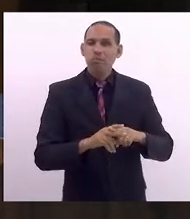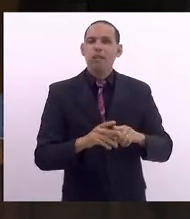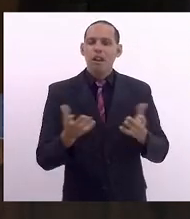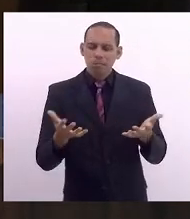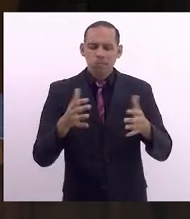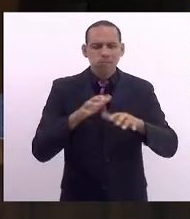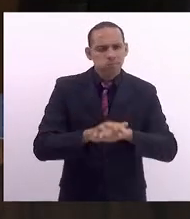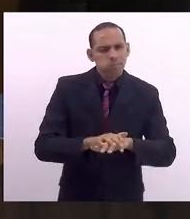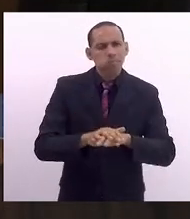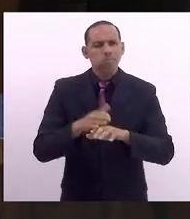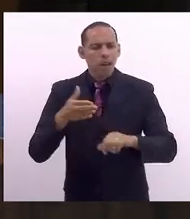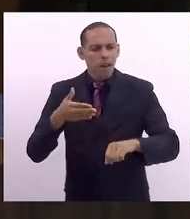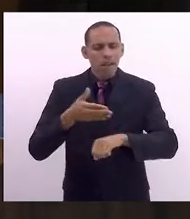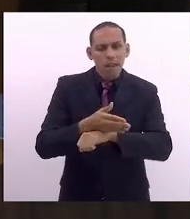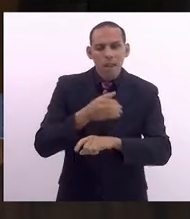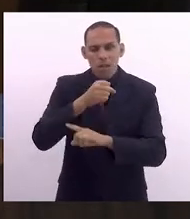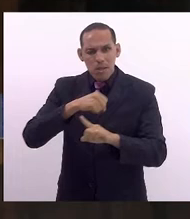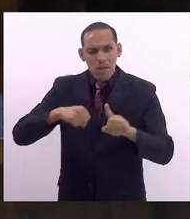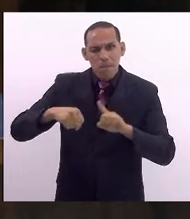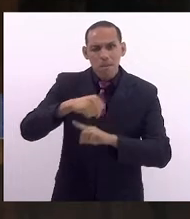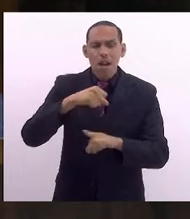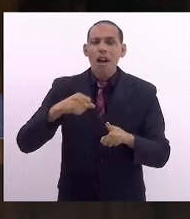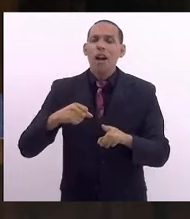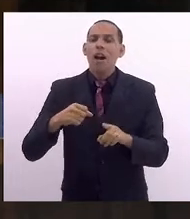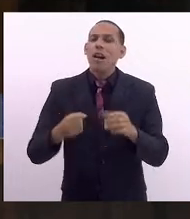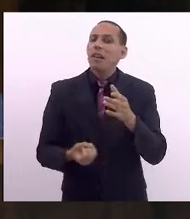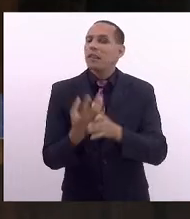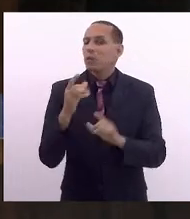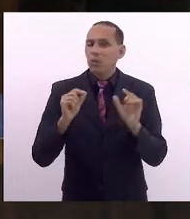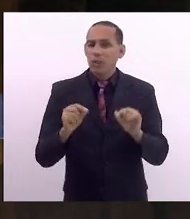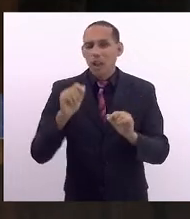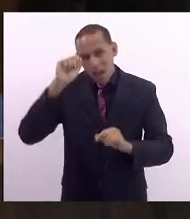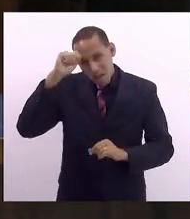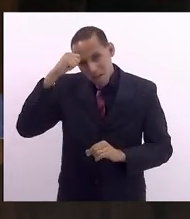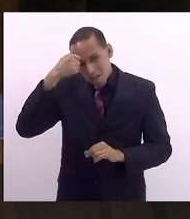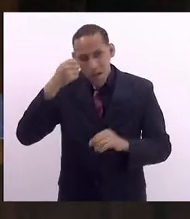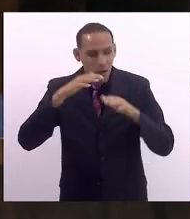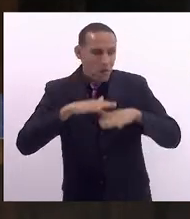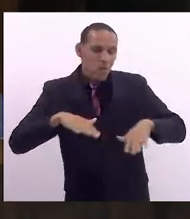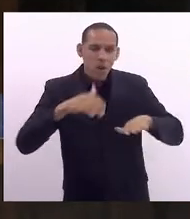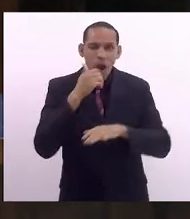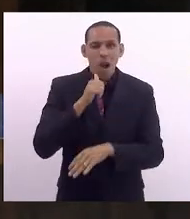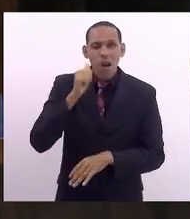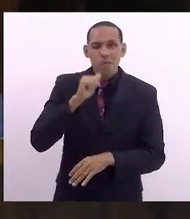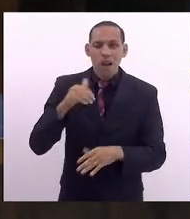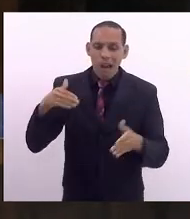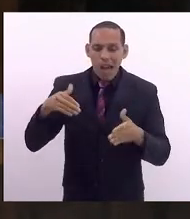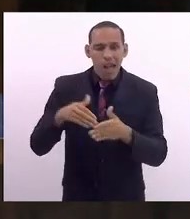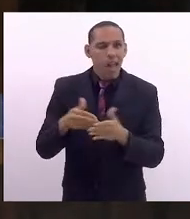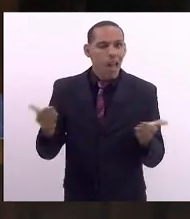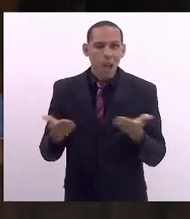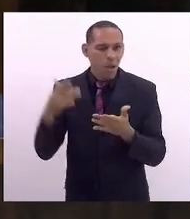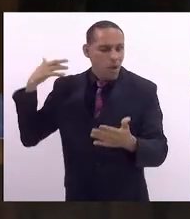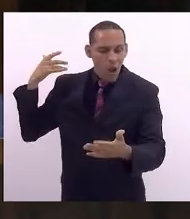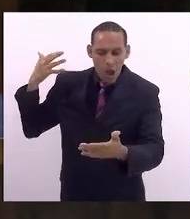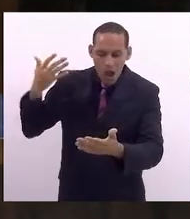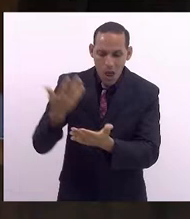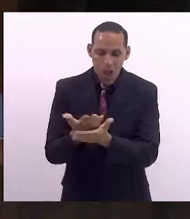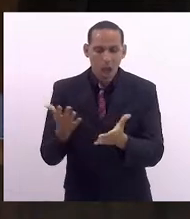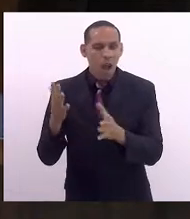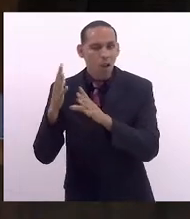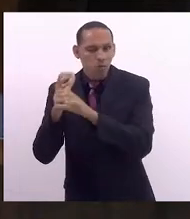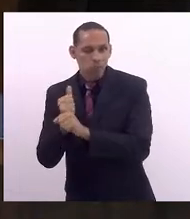e acesso à sociedade fez com que negros e negras, ainda hoje, 134 anos